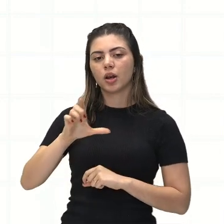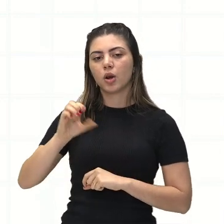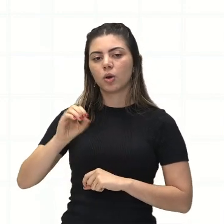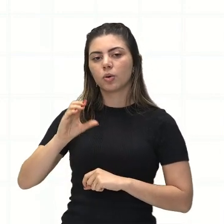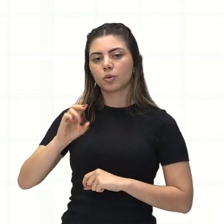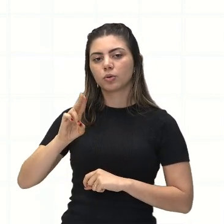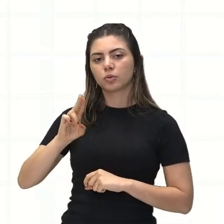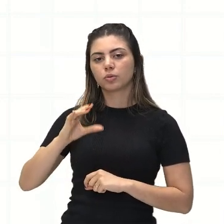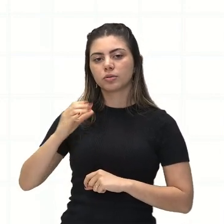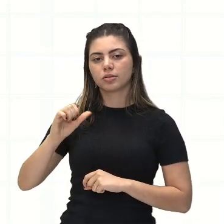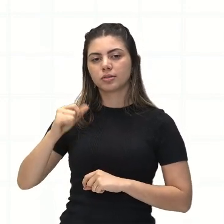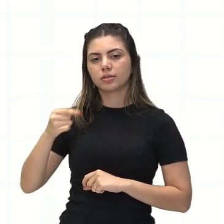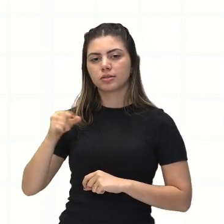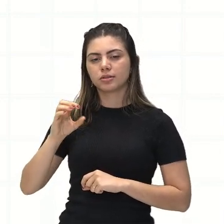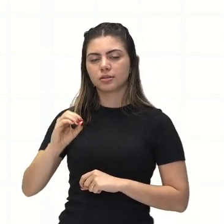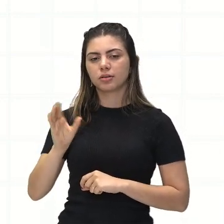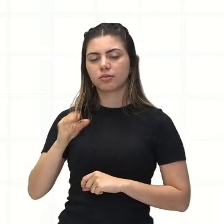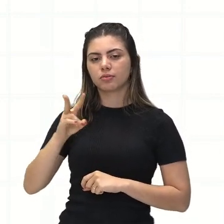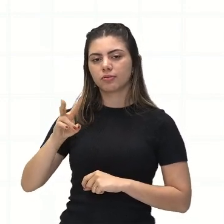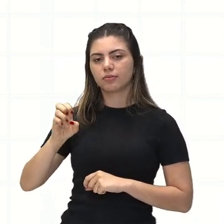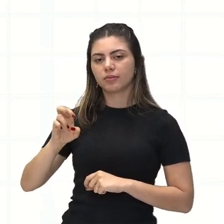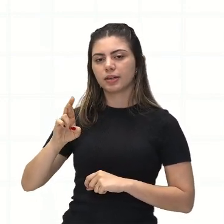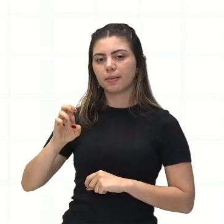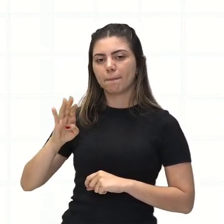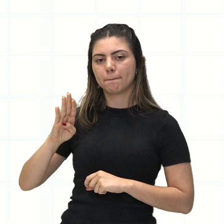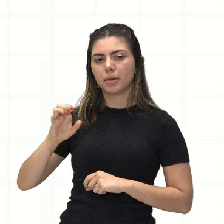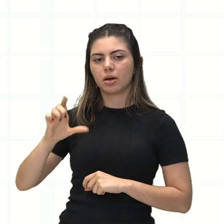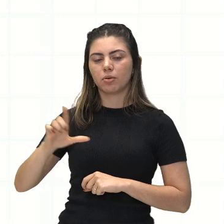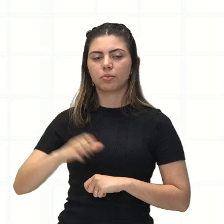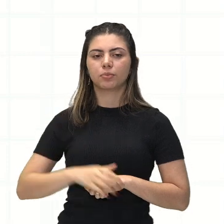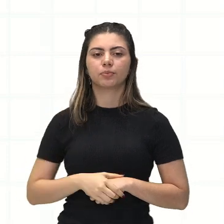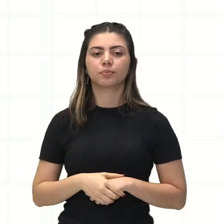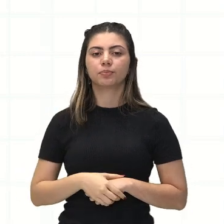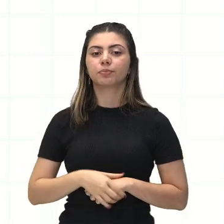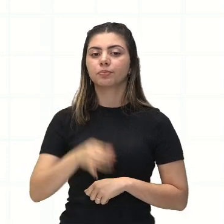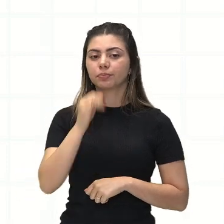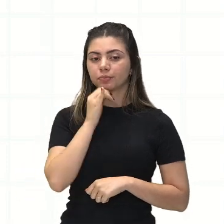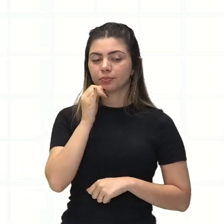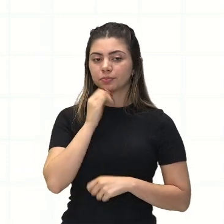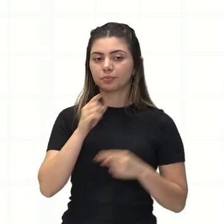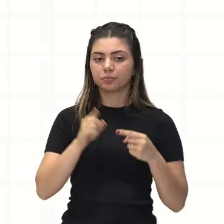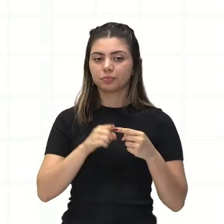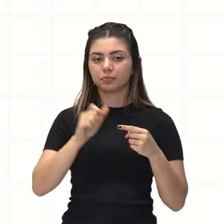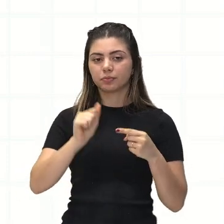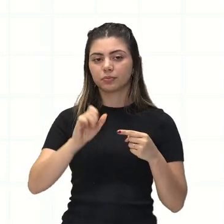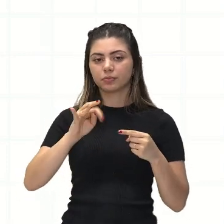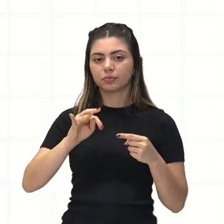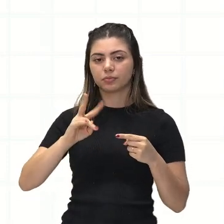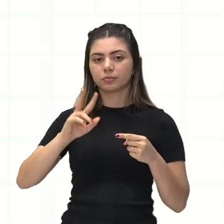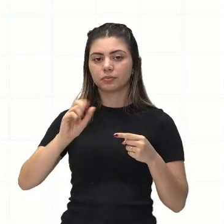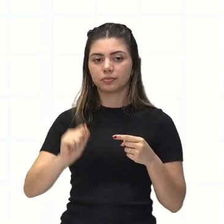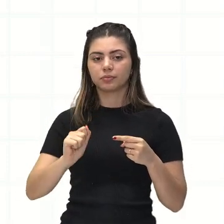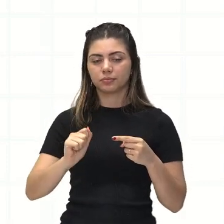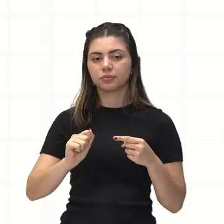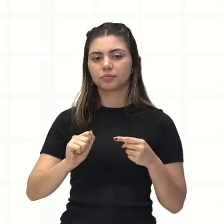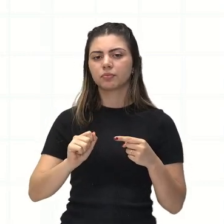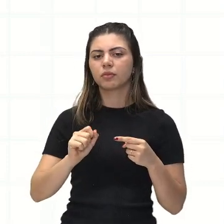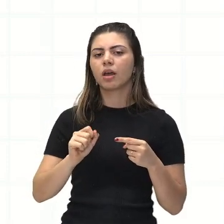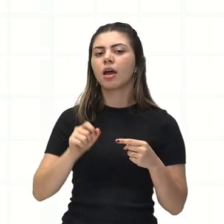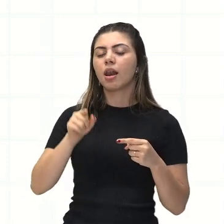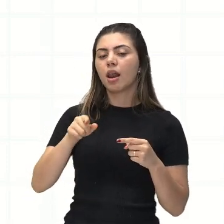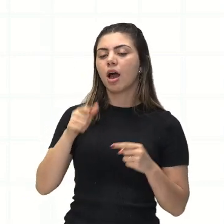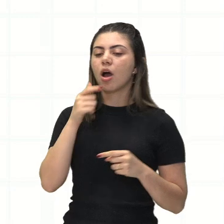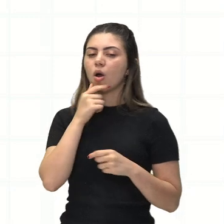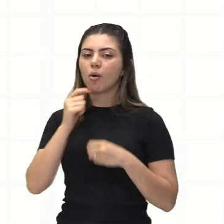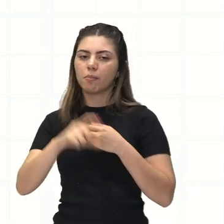verbal, aqueles dois verbos que estão lado a lado. Eu tenho a voz ativa, o escritor escreveu o livro. Quem